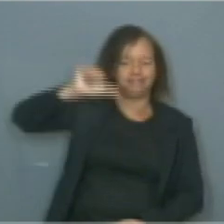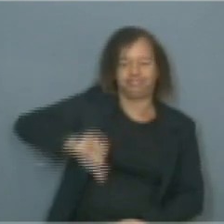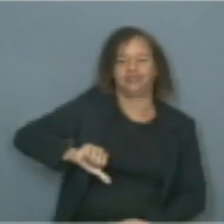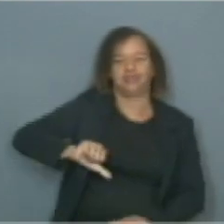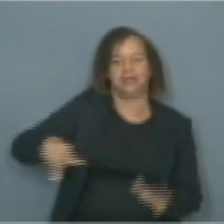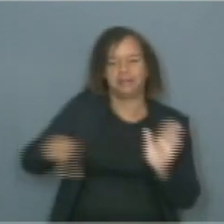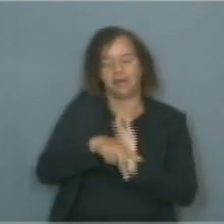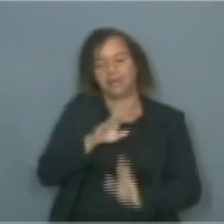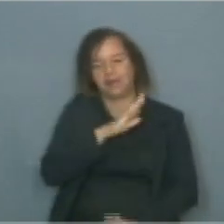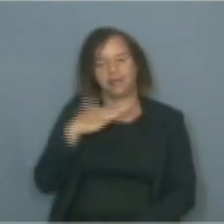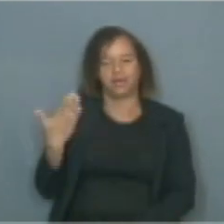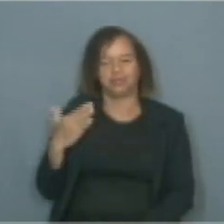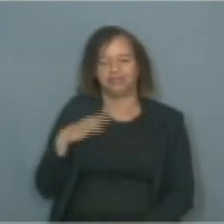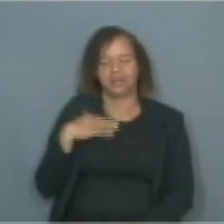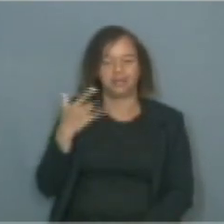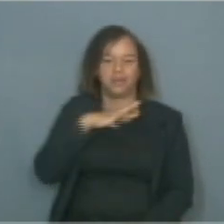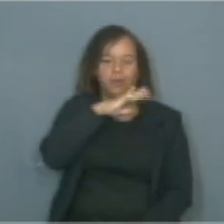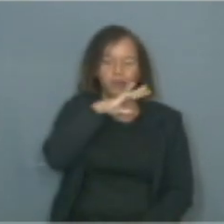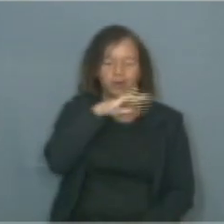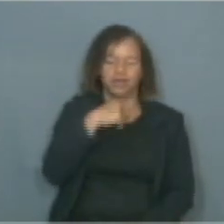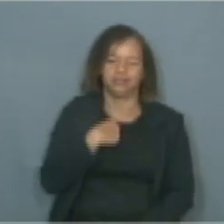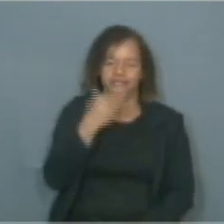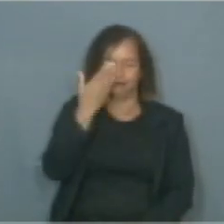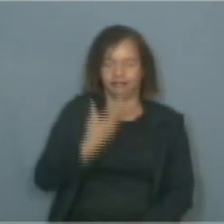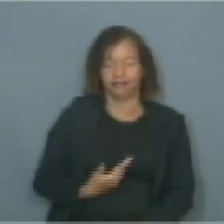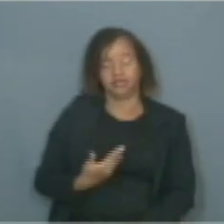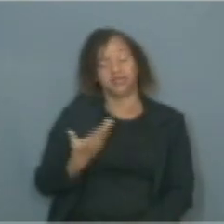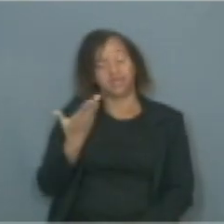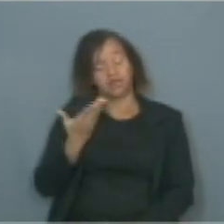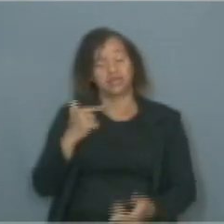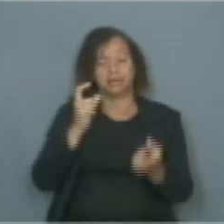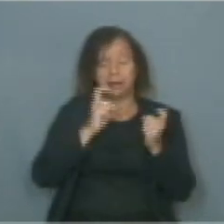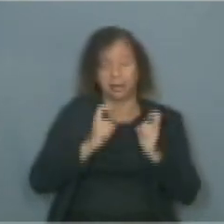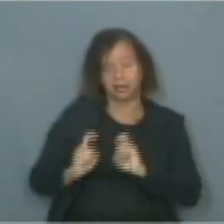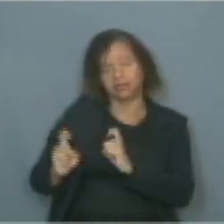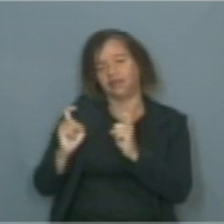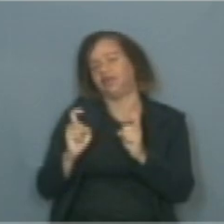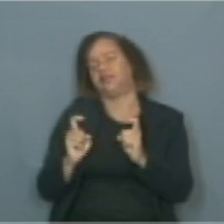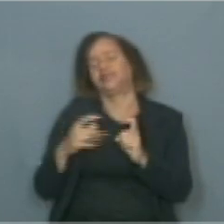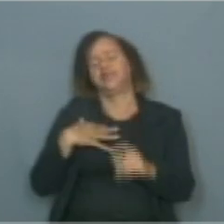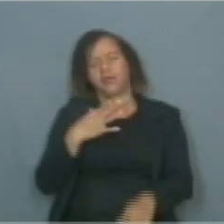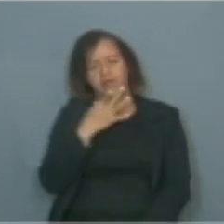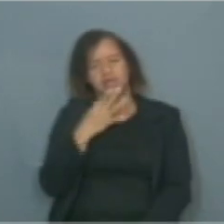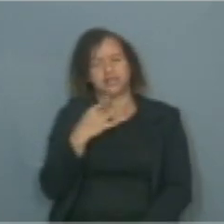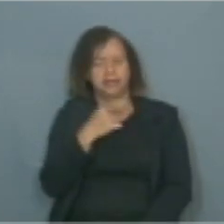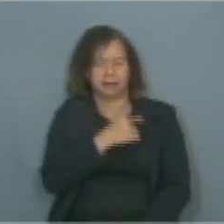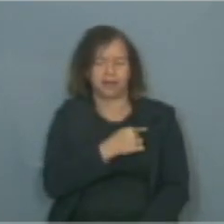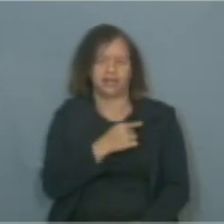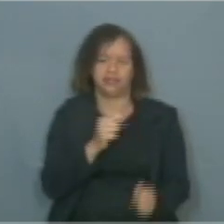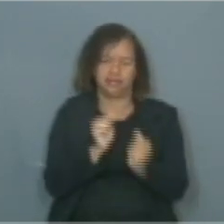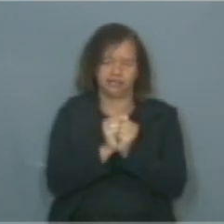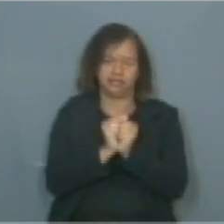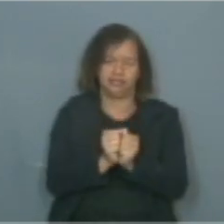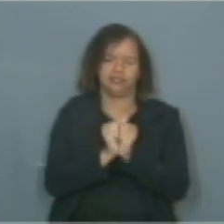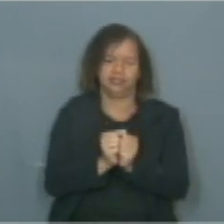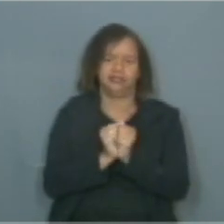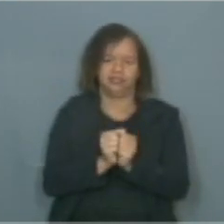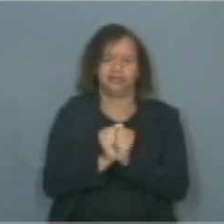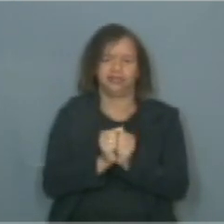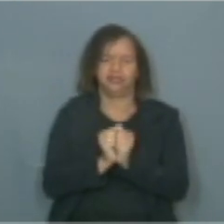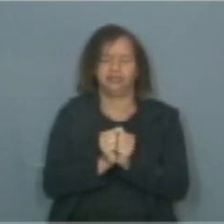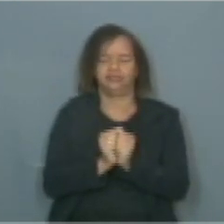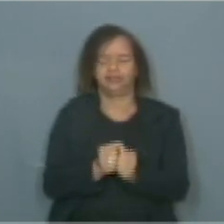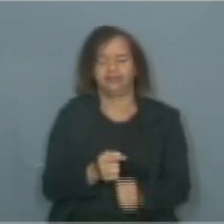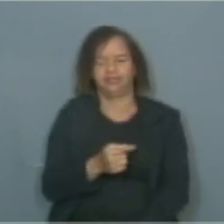sua própria morte e a sua própria desgraça. É isso que a gente tem que debater. Eu conheço de perto a Guarda Civil, que aí eu quero